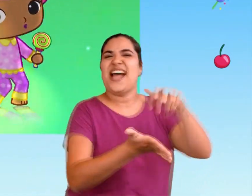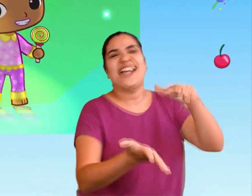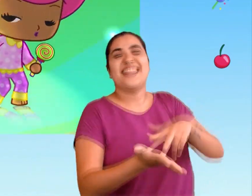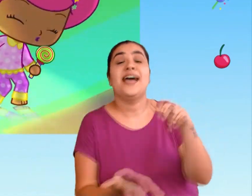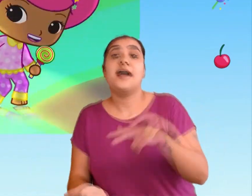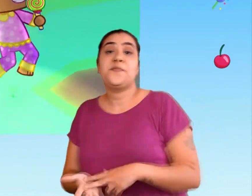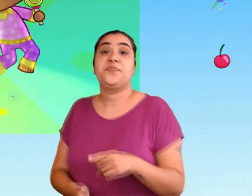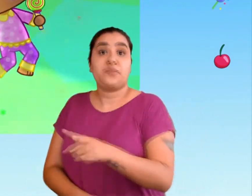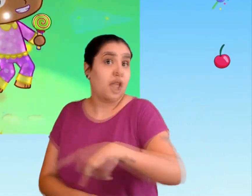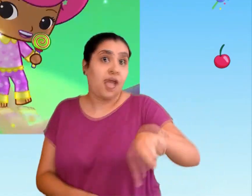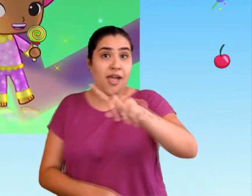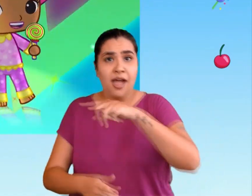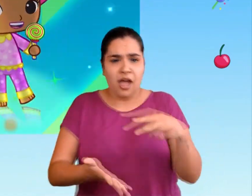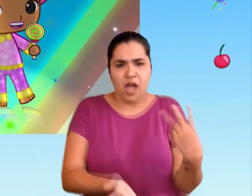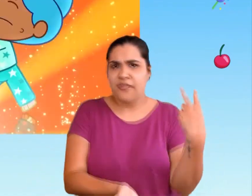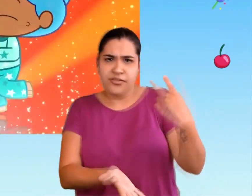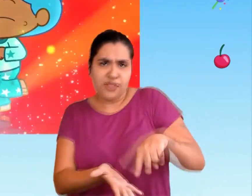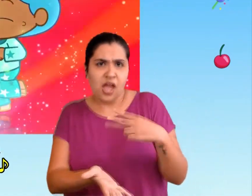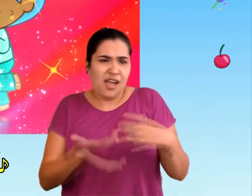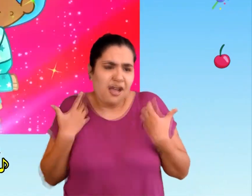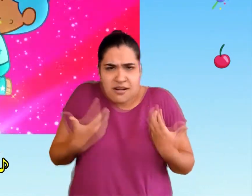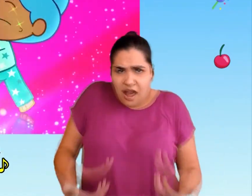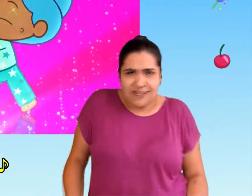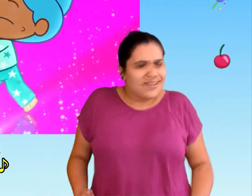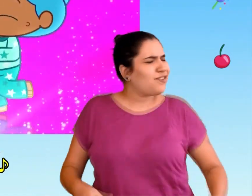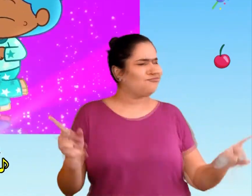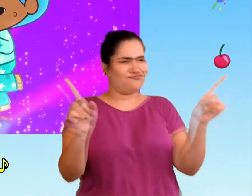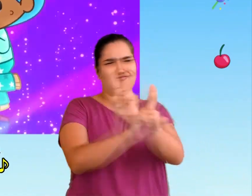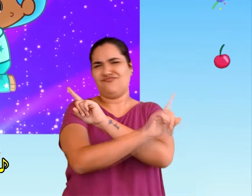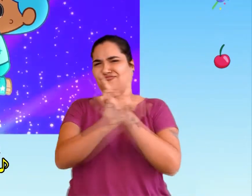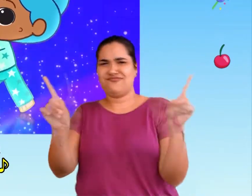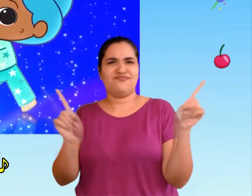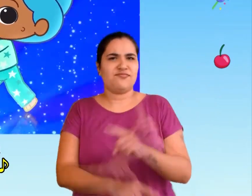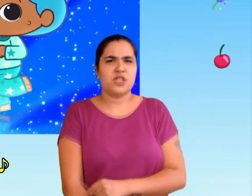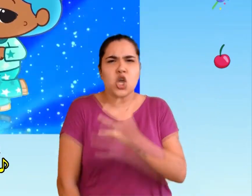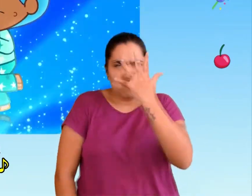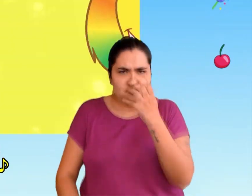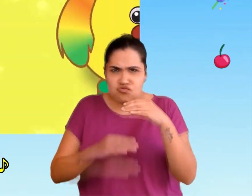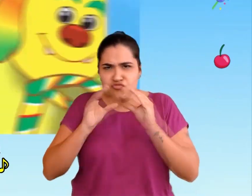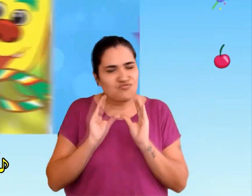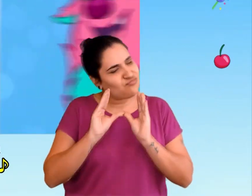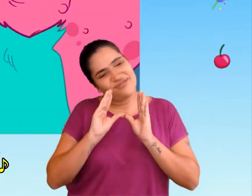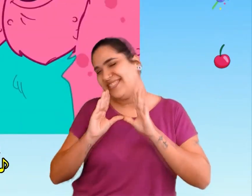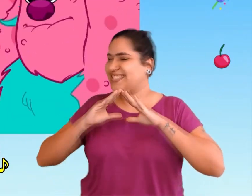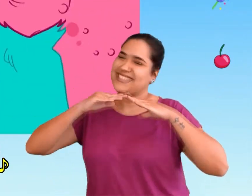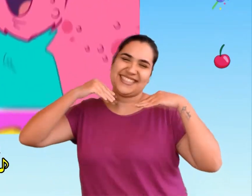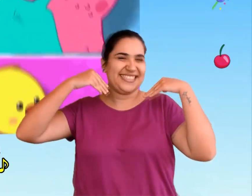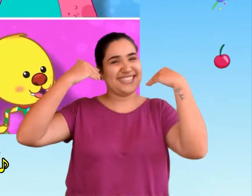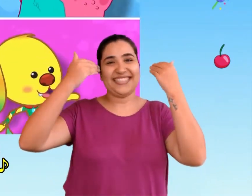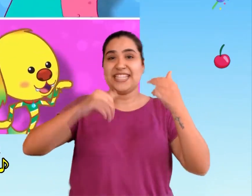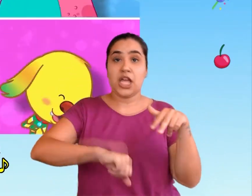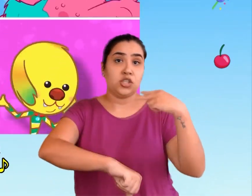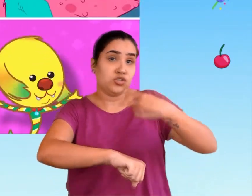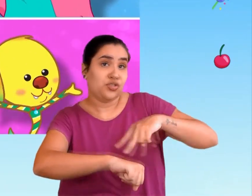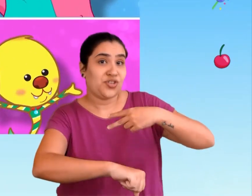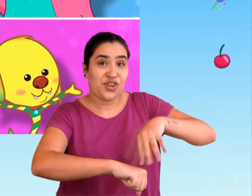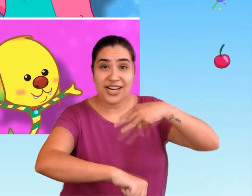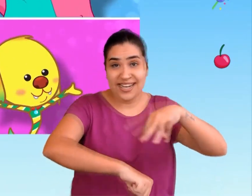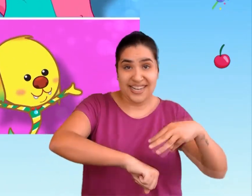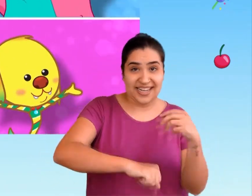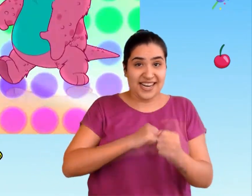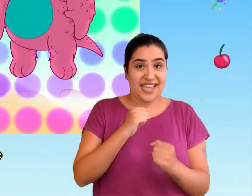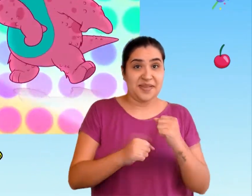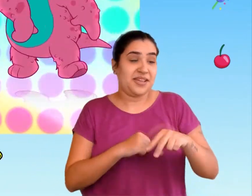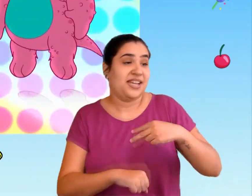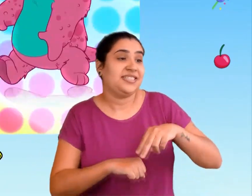alegre e muito animada. Quem dança nunca se cansa e fica com a carne empurrada.